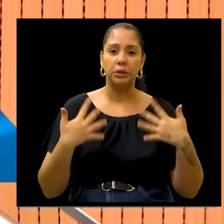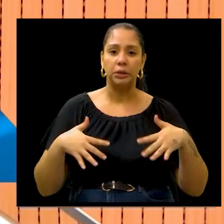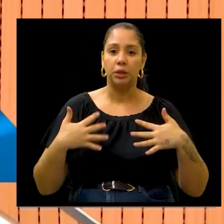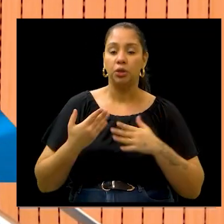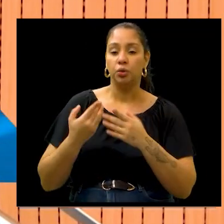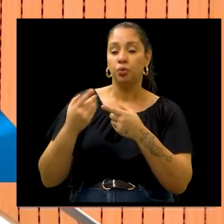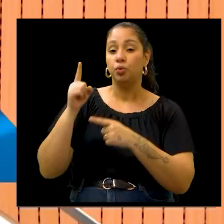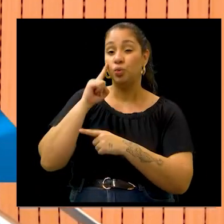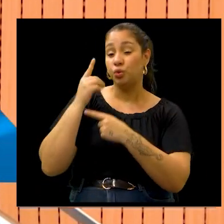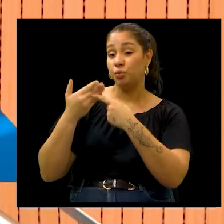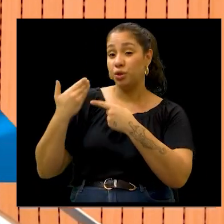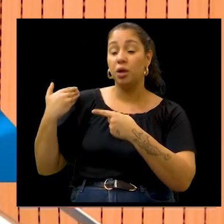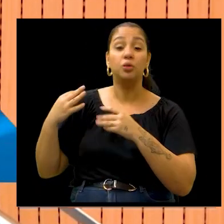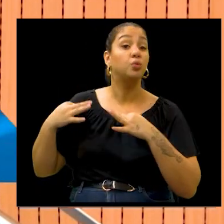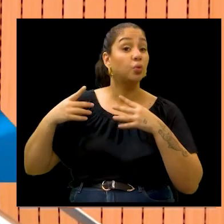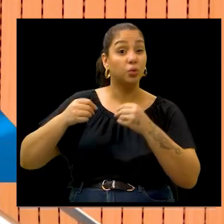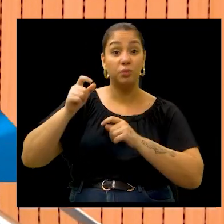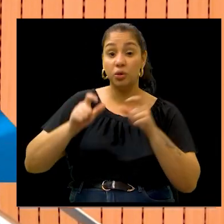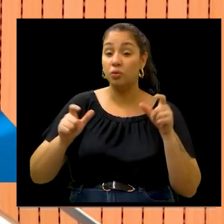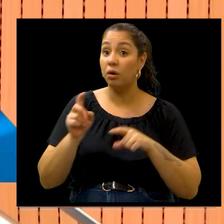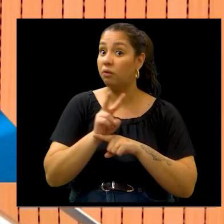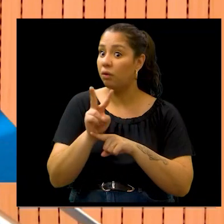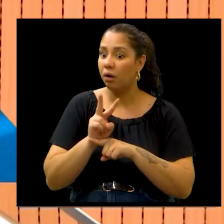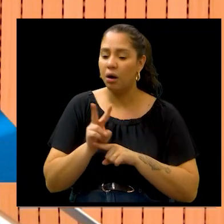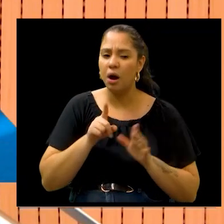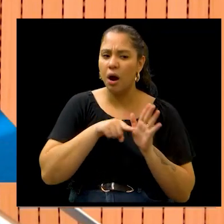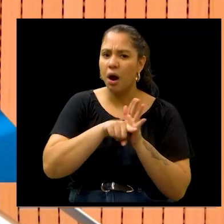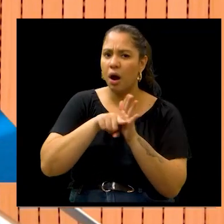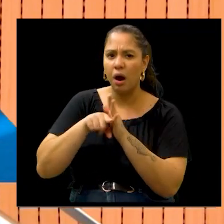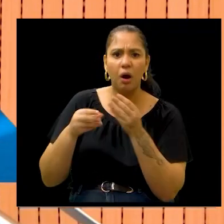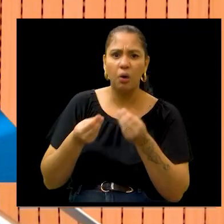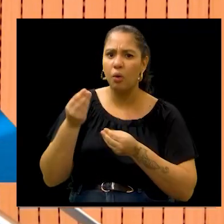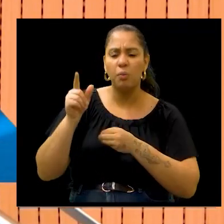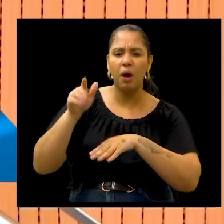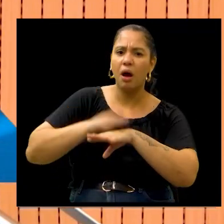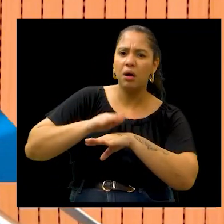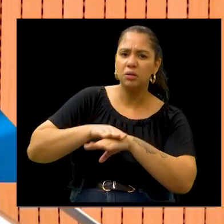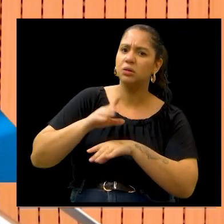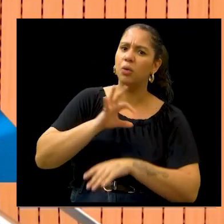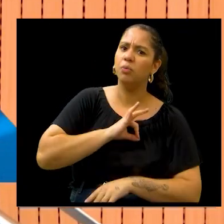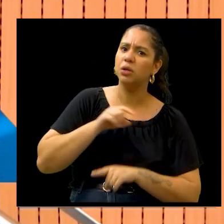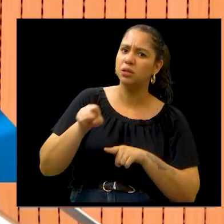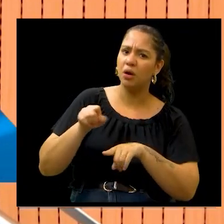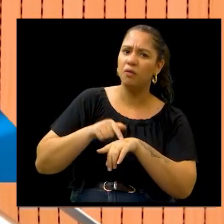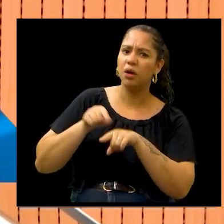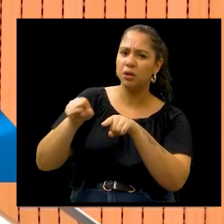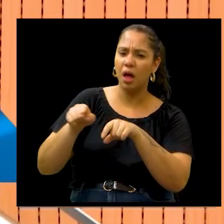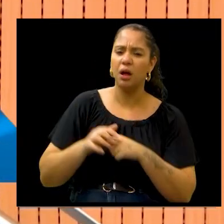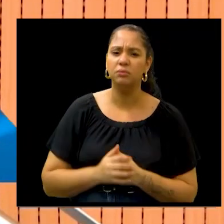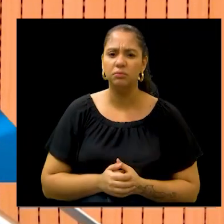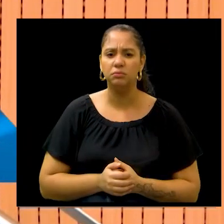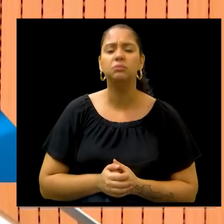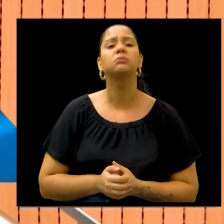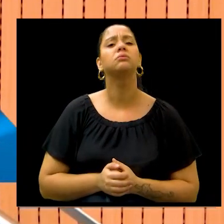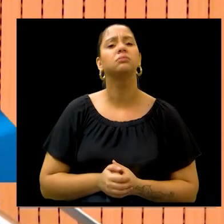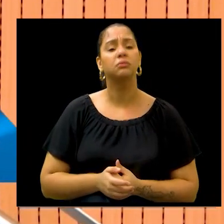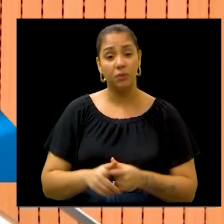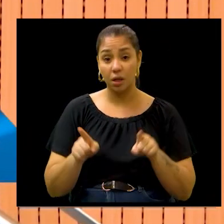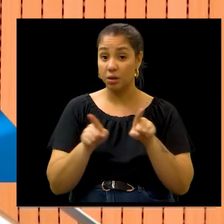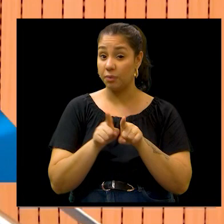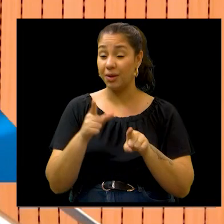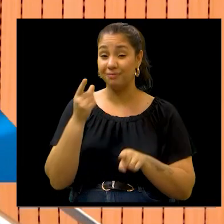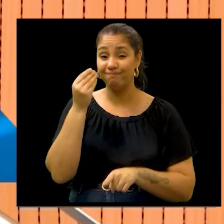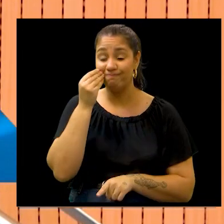últimos dias. Todos estão investigando como foi a ação policial nesses casos.